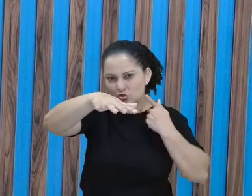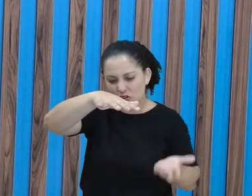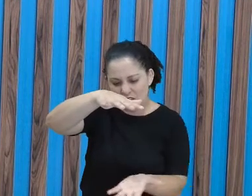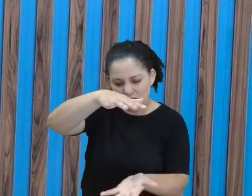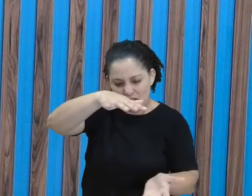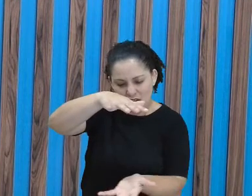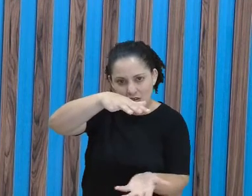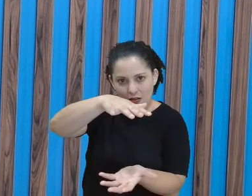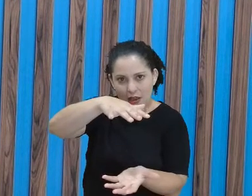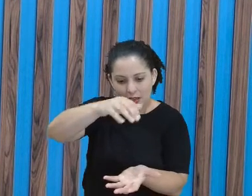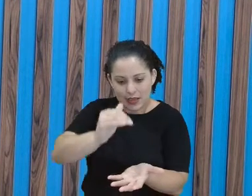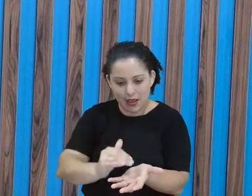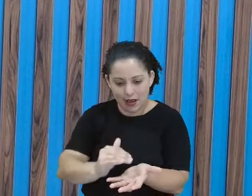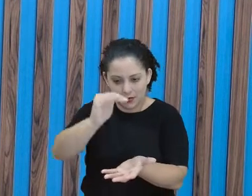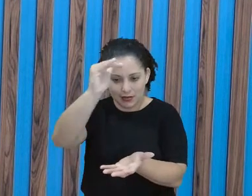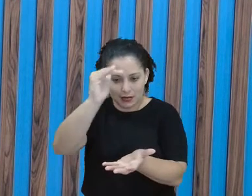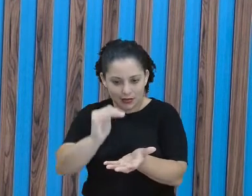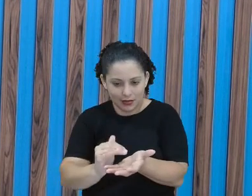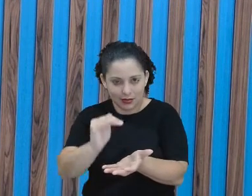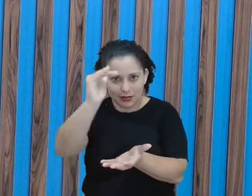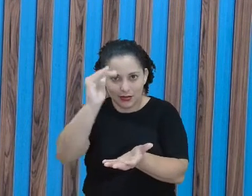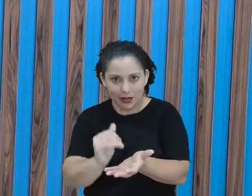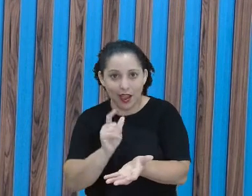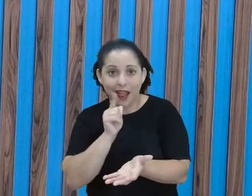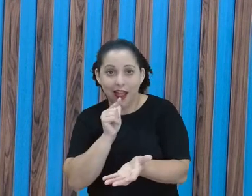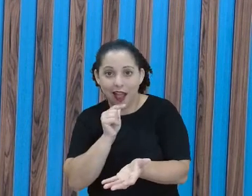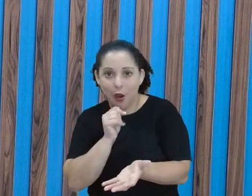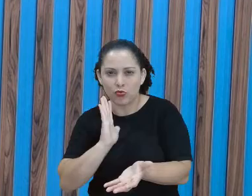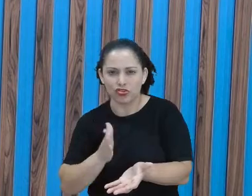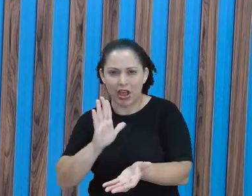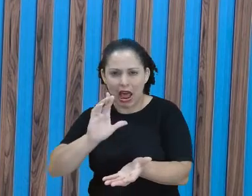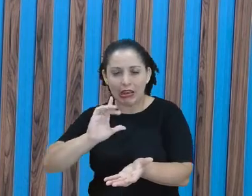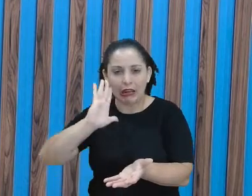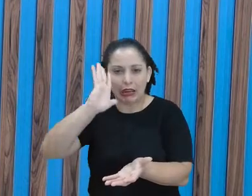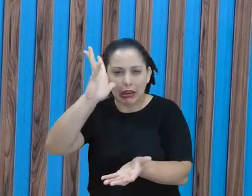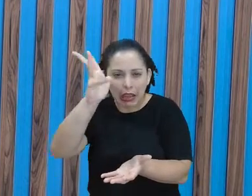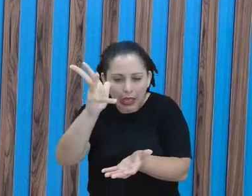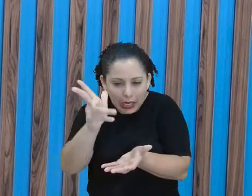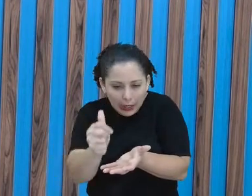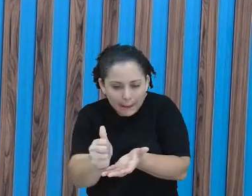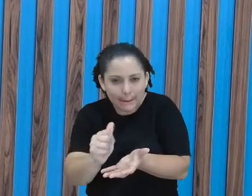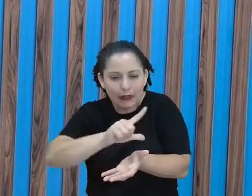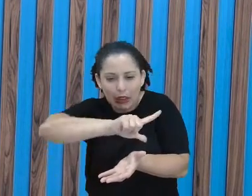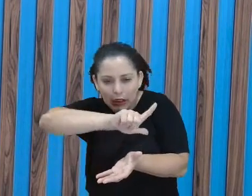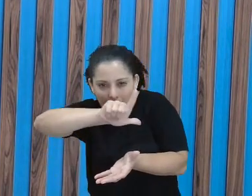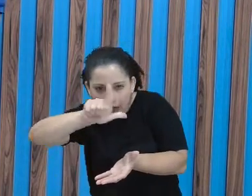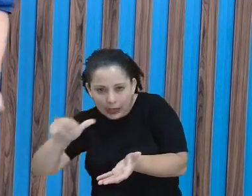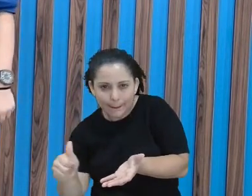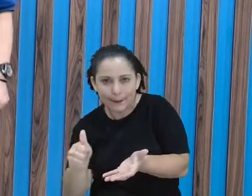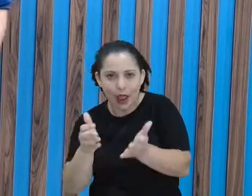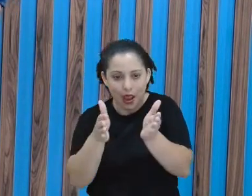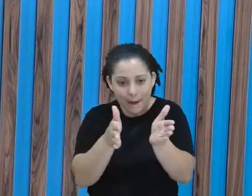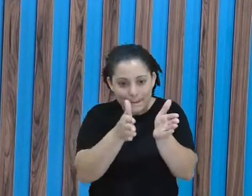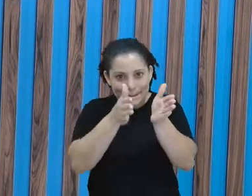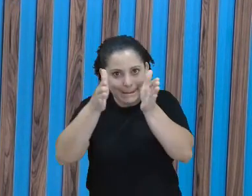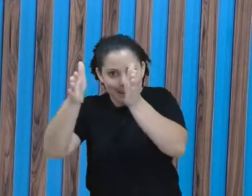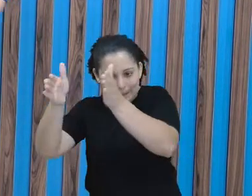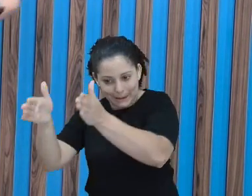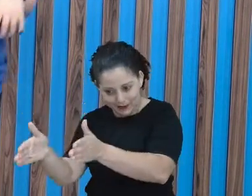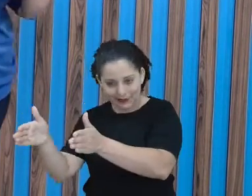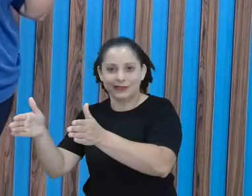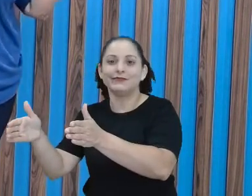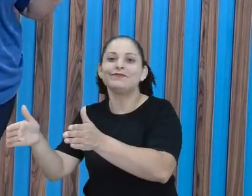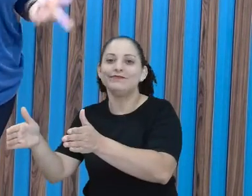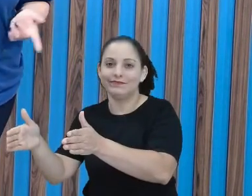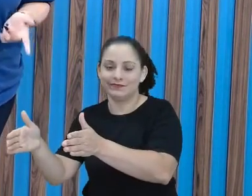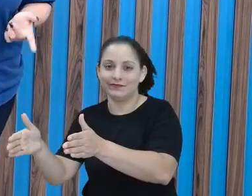água mais límpida, que já foi retirada essa sujeirinha, né, que desceu, ó, passa para o próximo tanque.